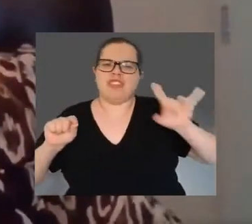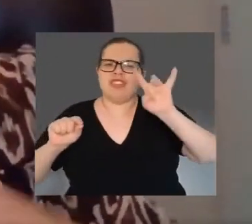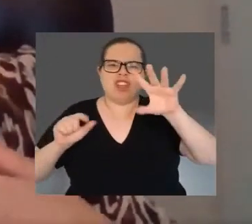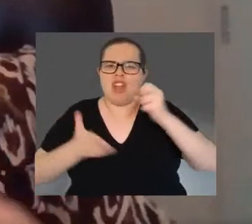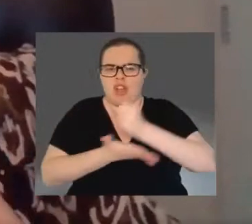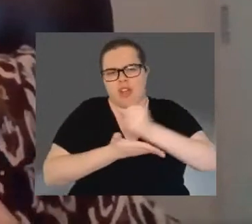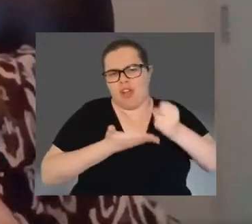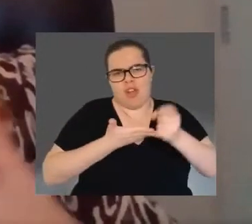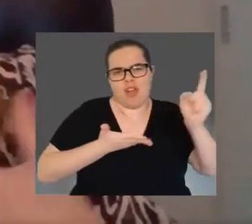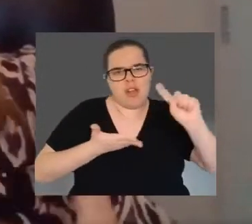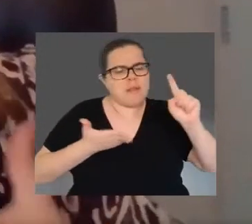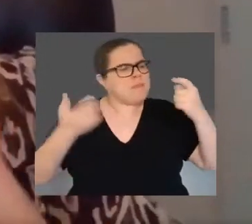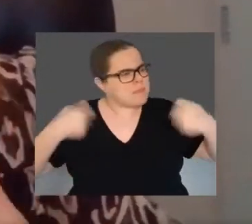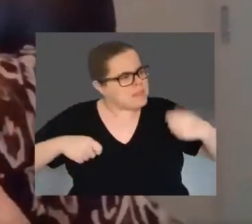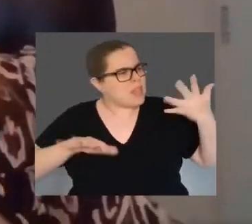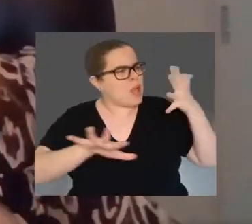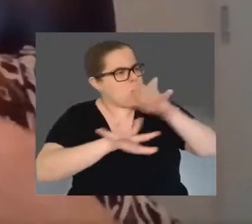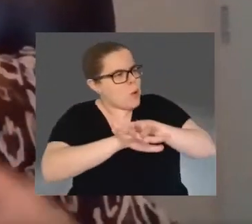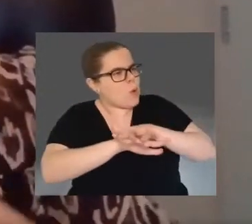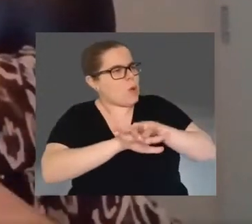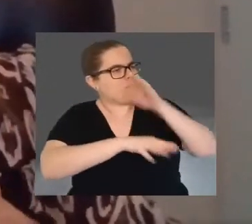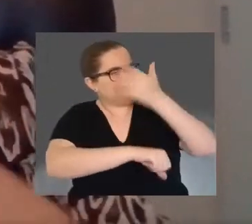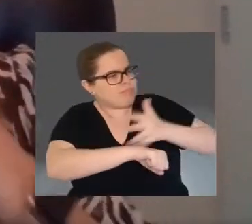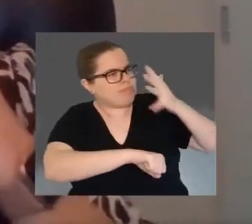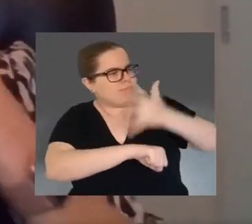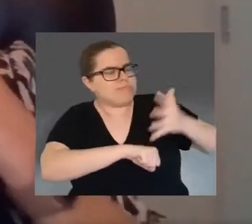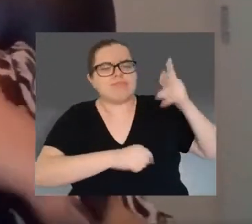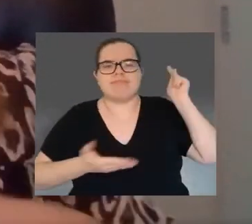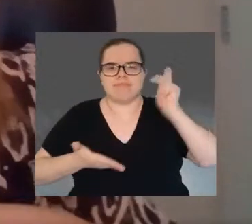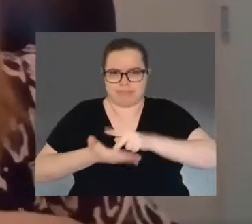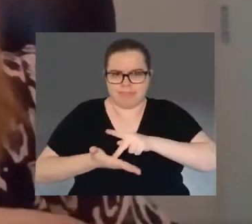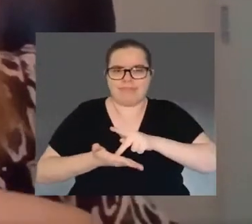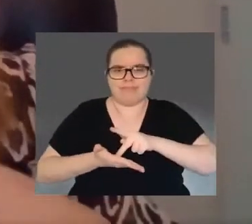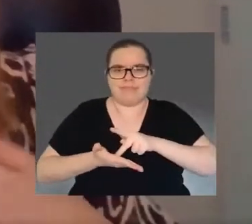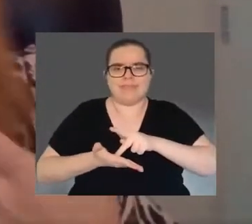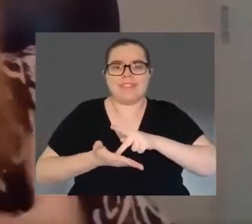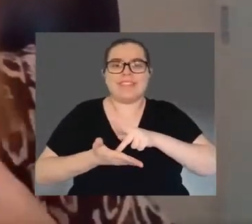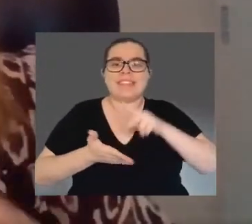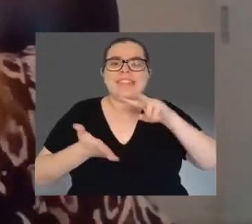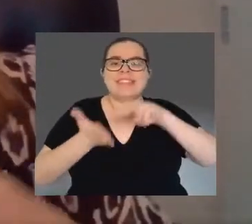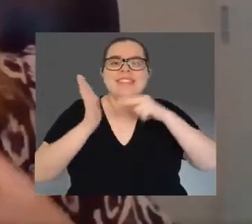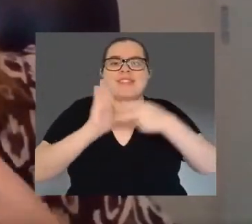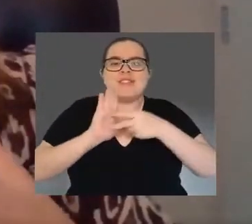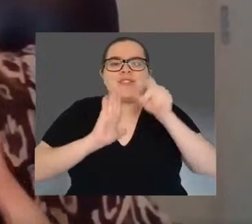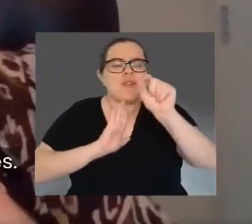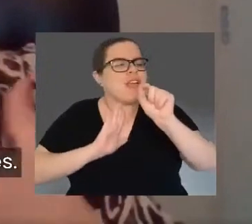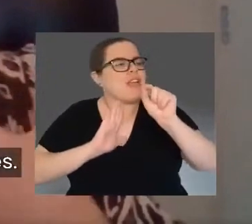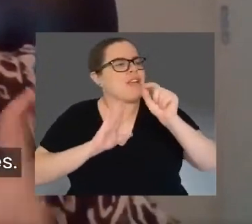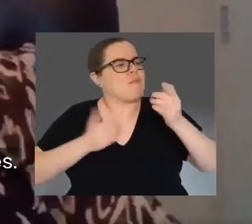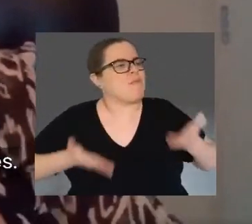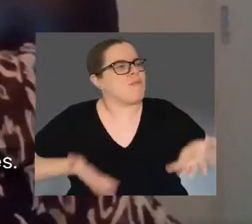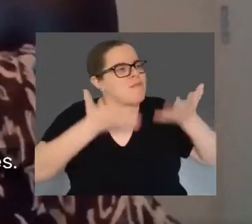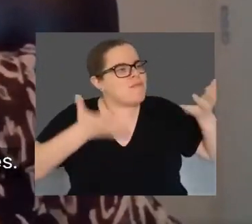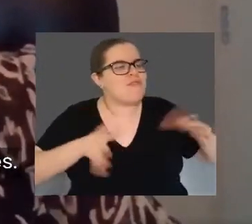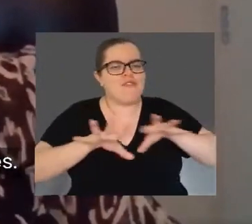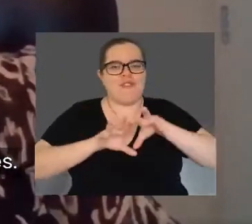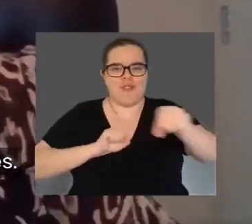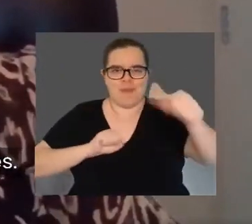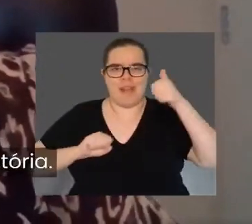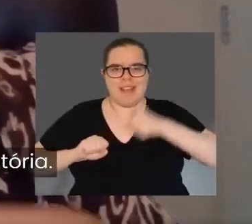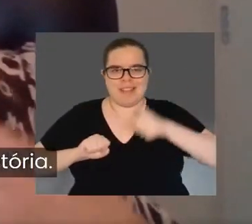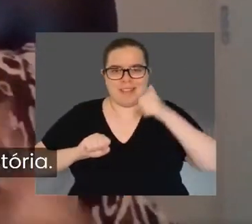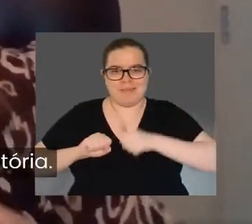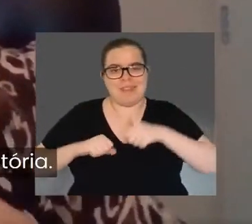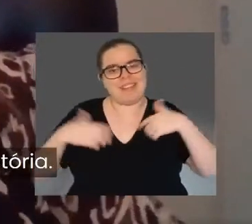contratar, a gente também precisa incluir, né? Fazer uma inclusão real. E também isso significa desenvolver e formar essas